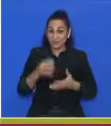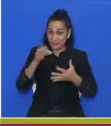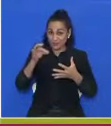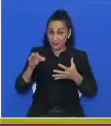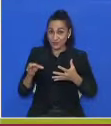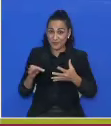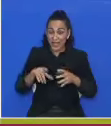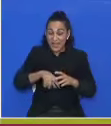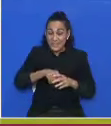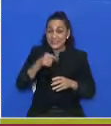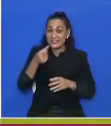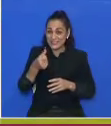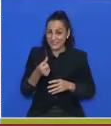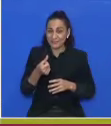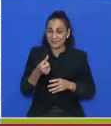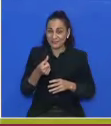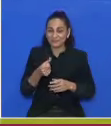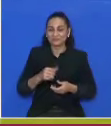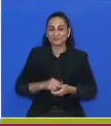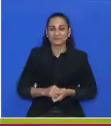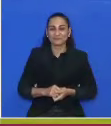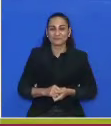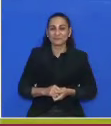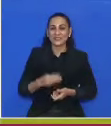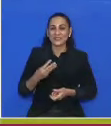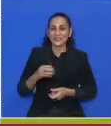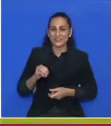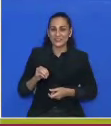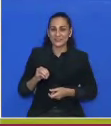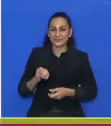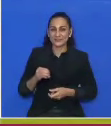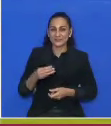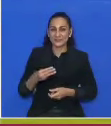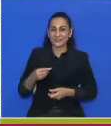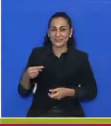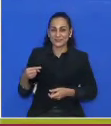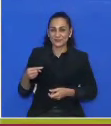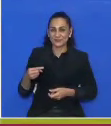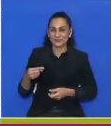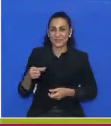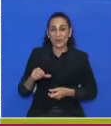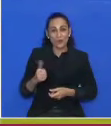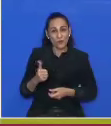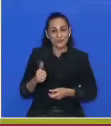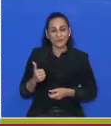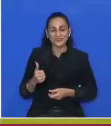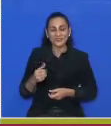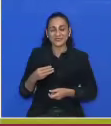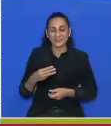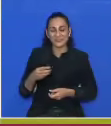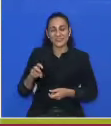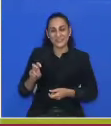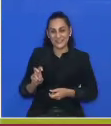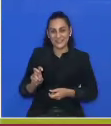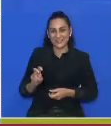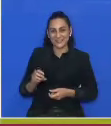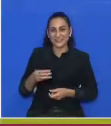Vamos confirmar. As seis dezenas sorteadas foram 30, 31, 11,